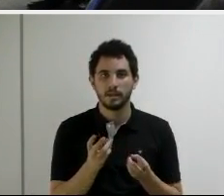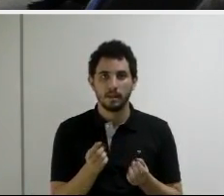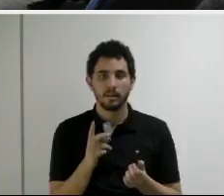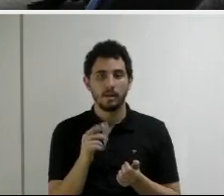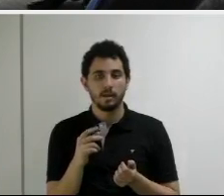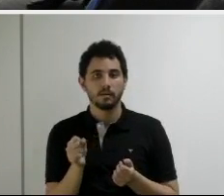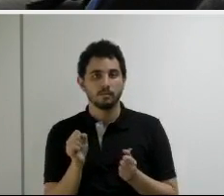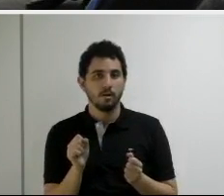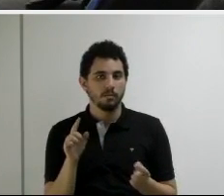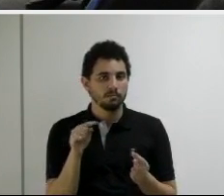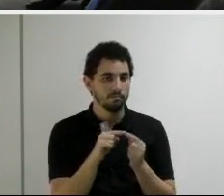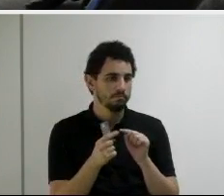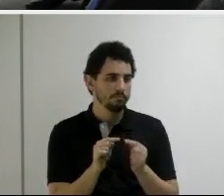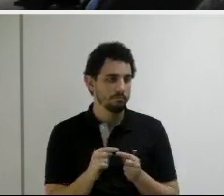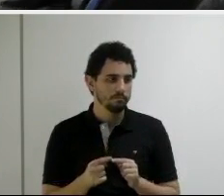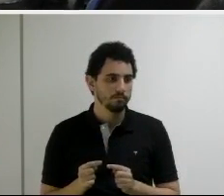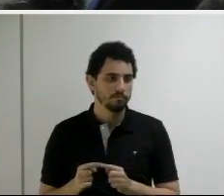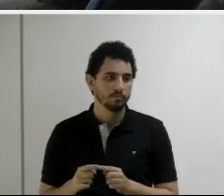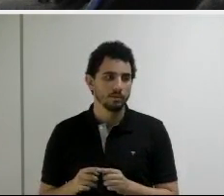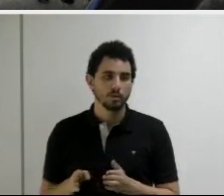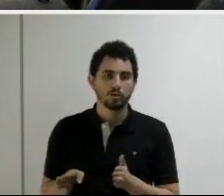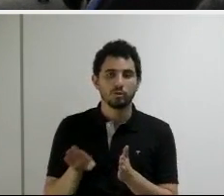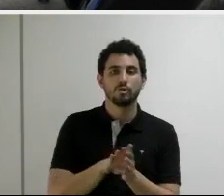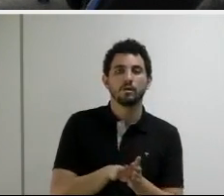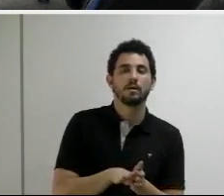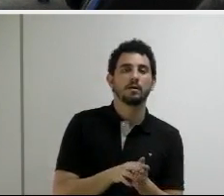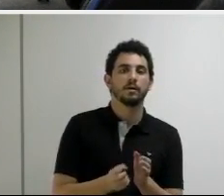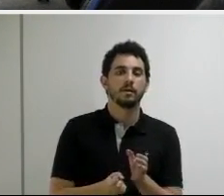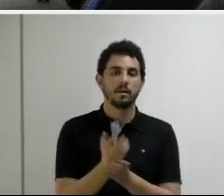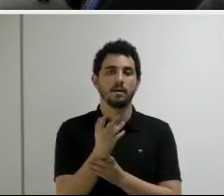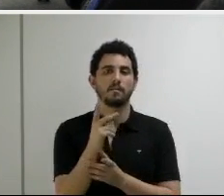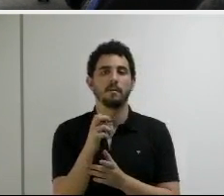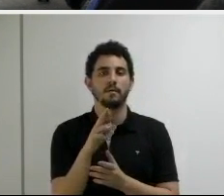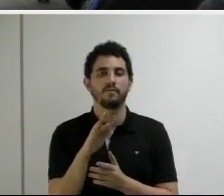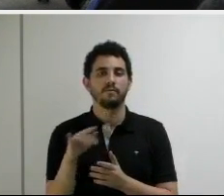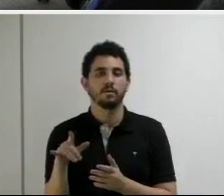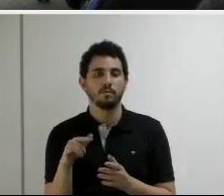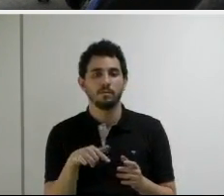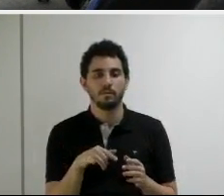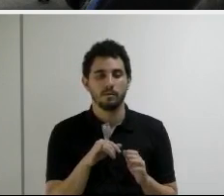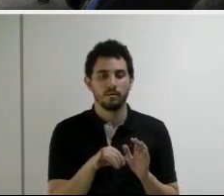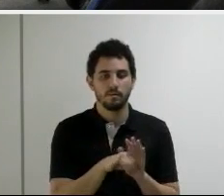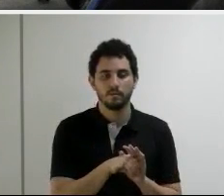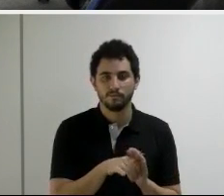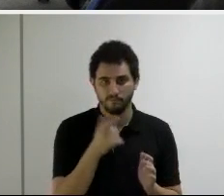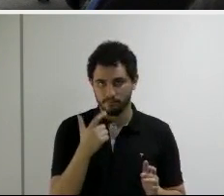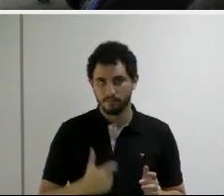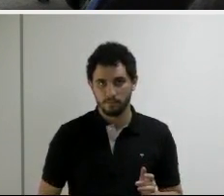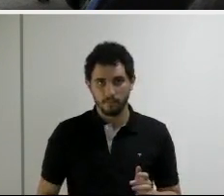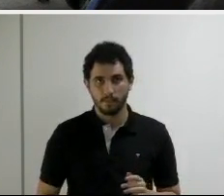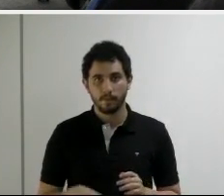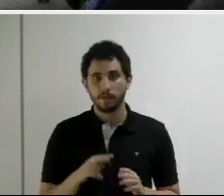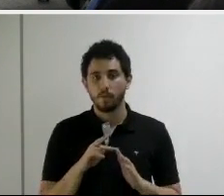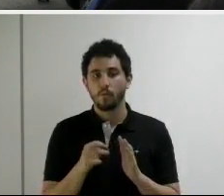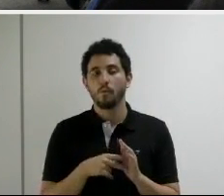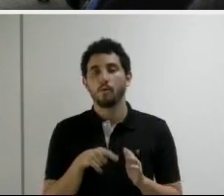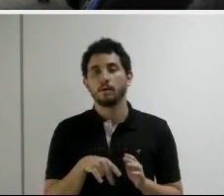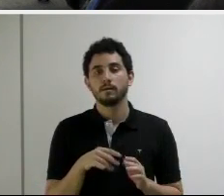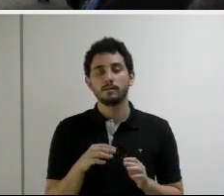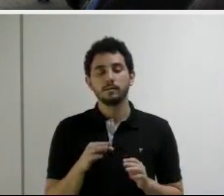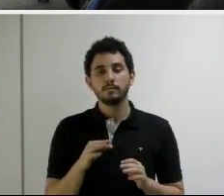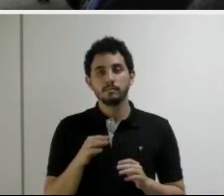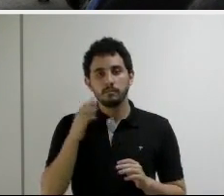ser combinados e ligados e que chegam aí, eventualmente, a criar um perfil que leva à sua identificação. A doutrina chama isso de teoria do